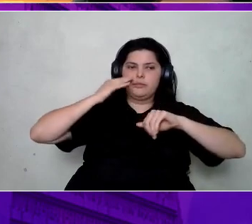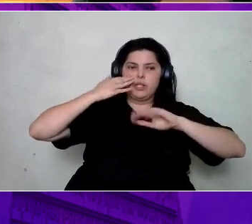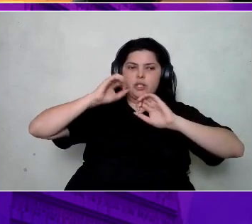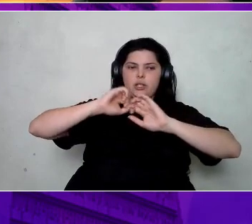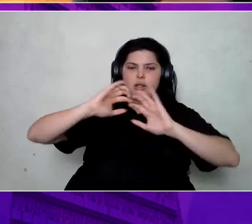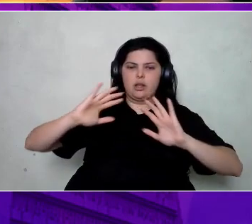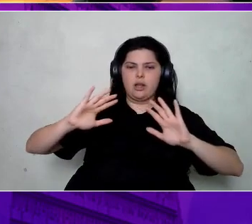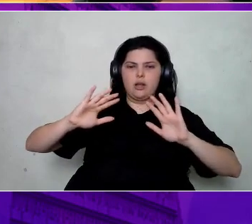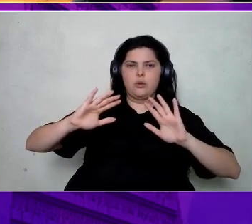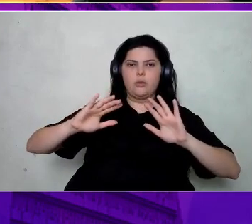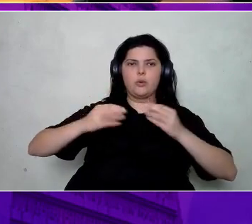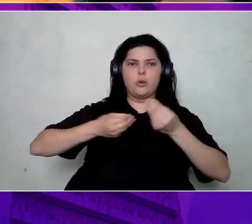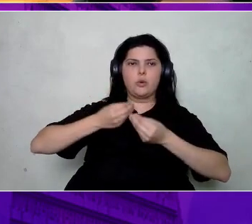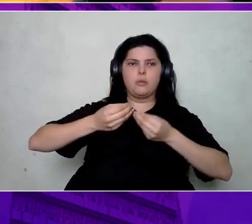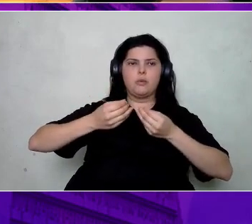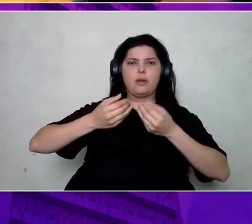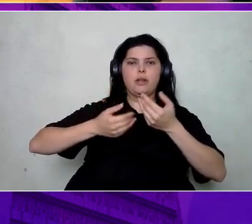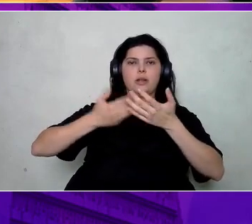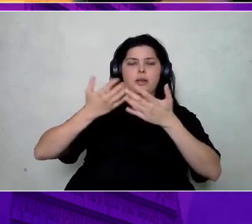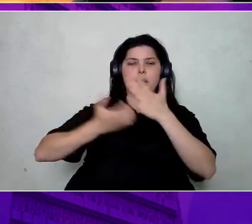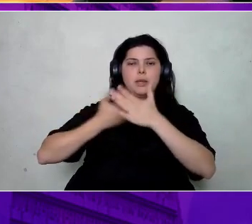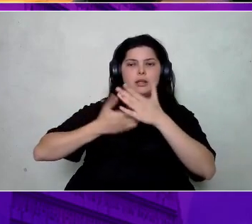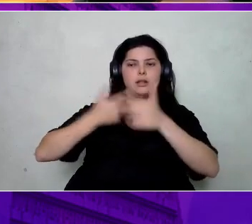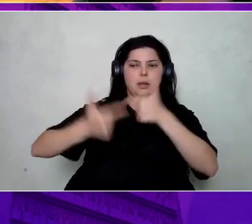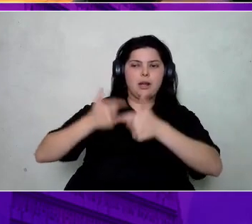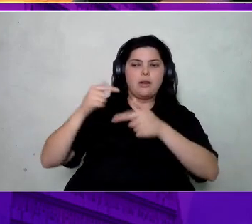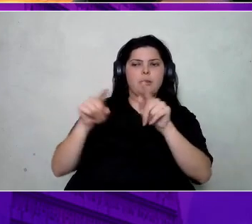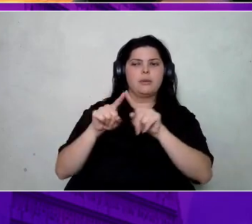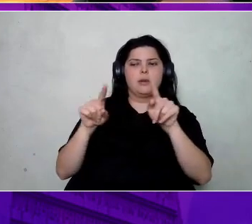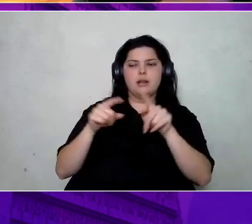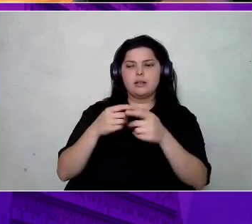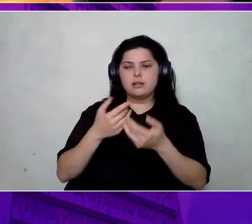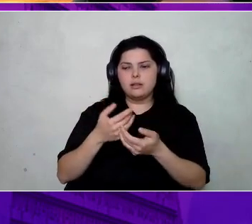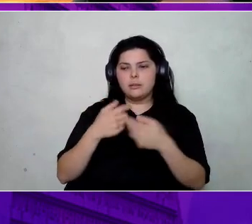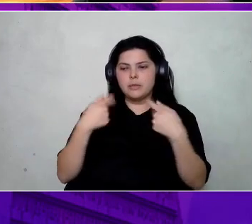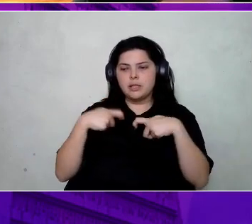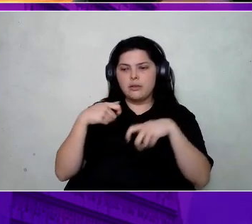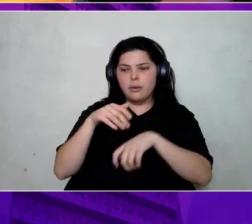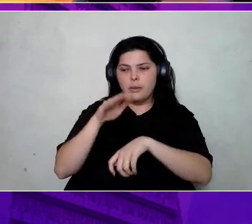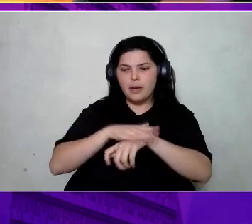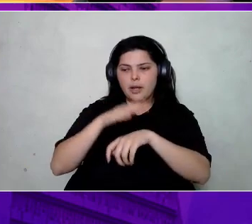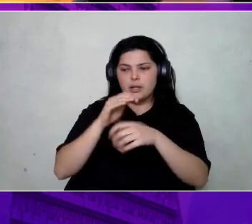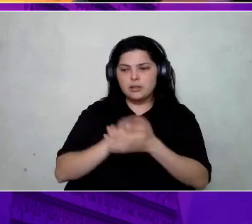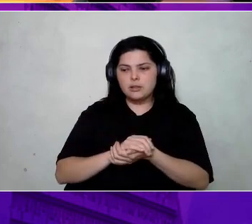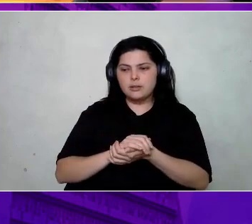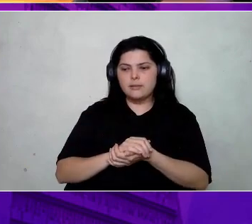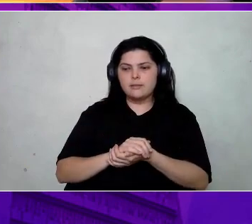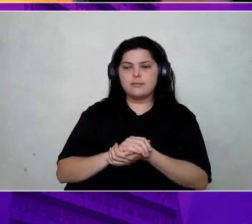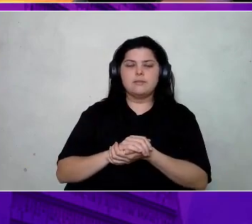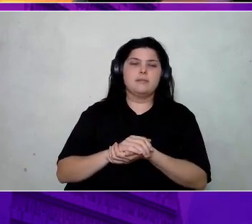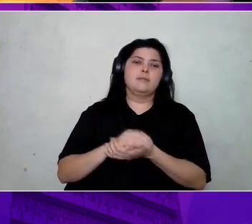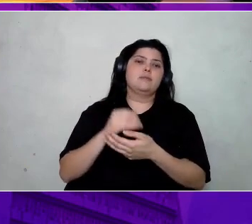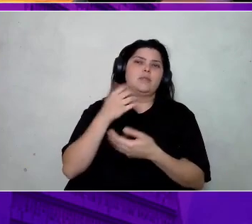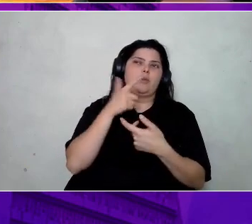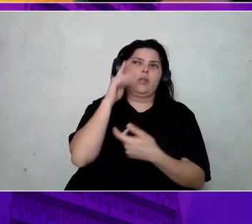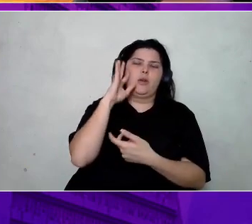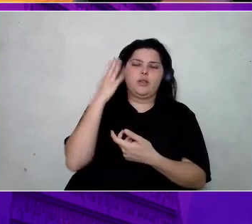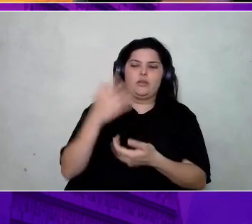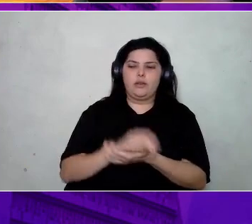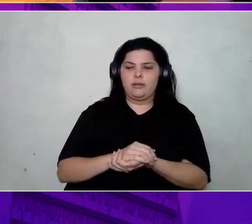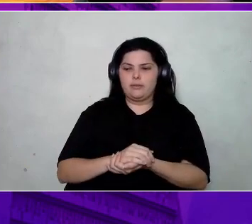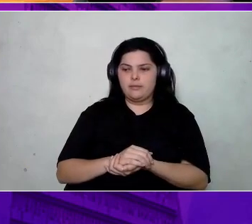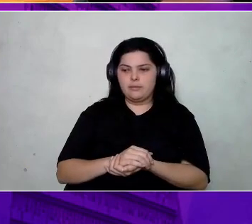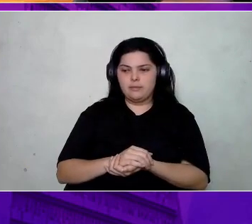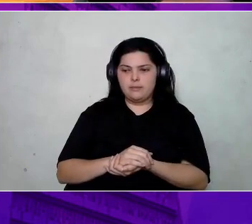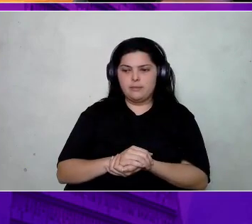empresa funcionava, mas isso ainda não era suficiente, né? As pessoas me contaram muita coisa. Falei, caramba, não dá para resolver tudo isso aqui. E aí a segunda